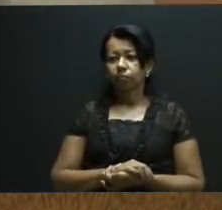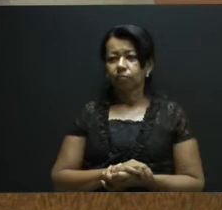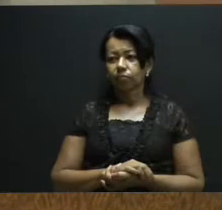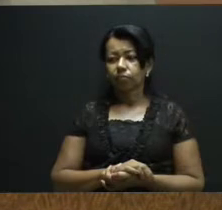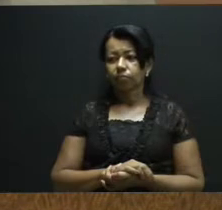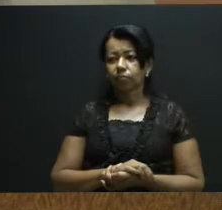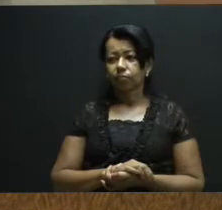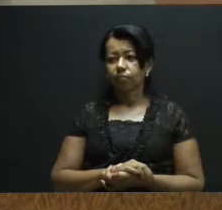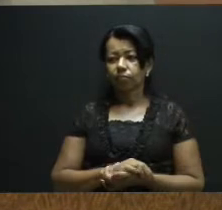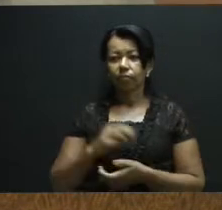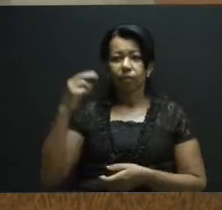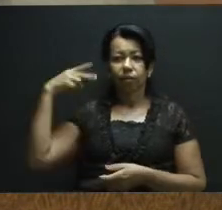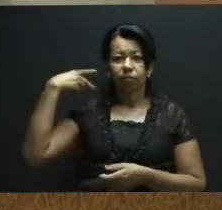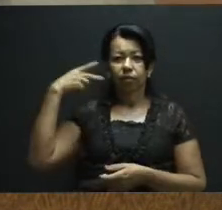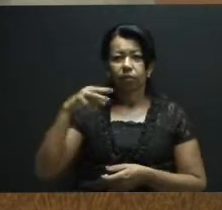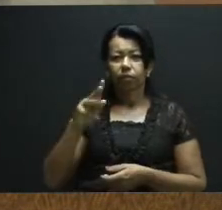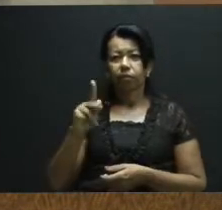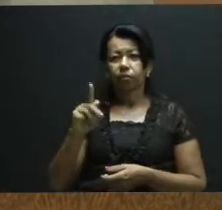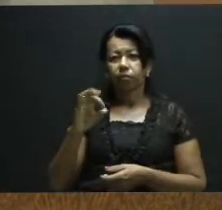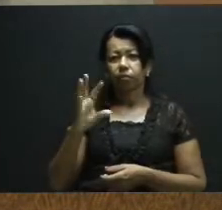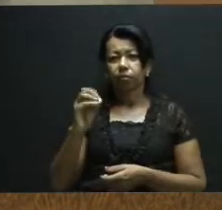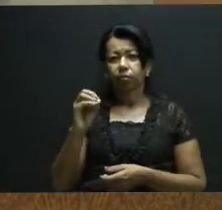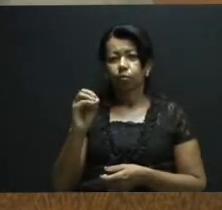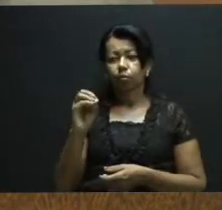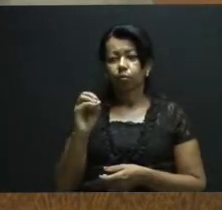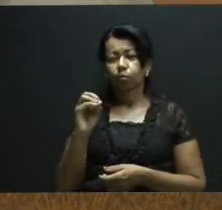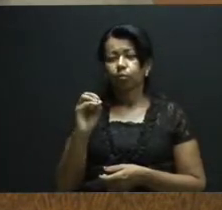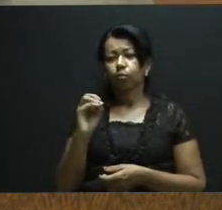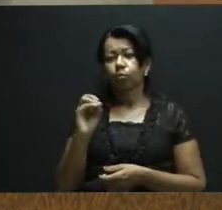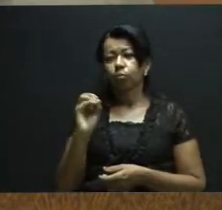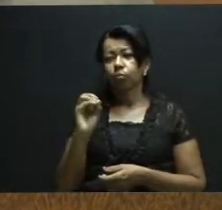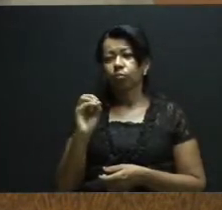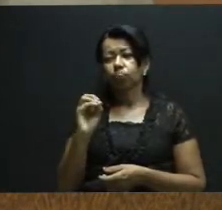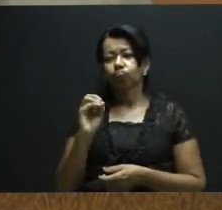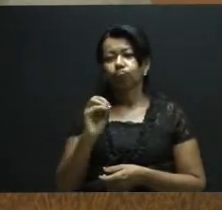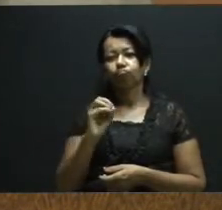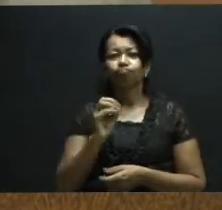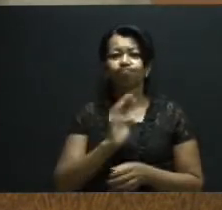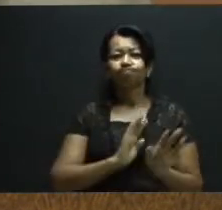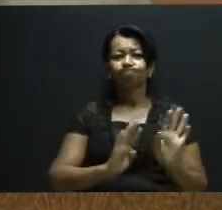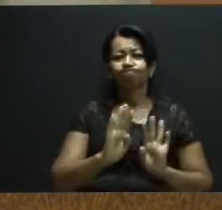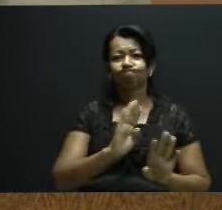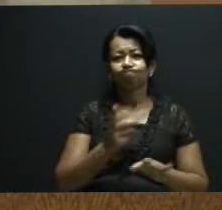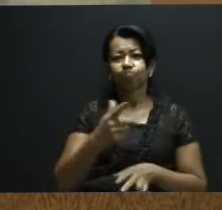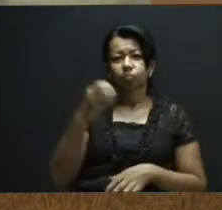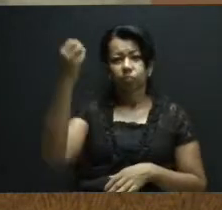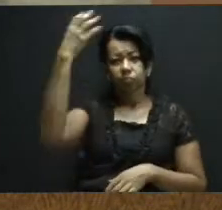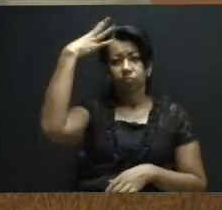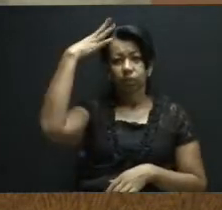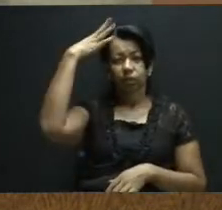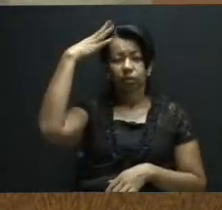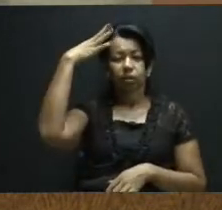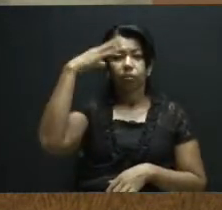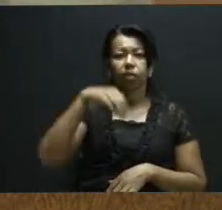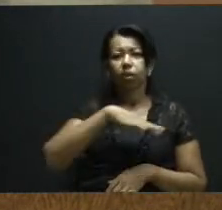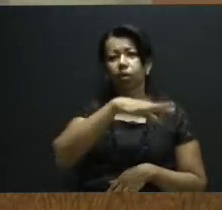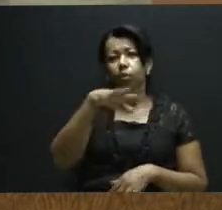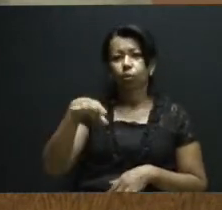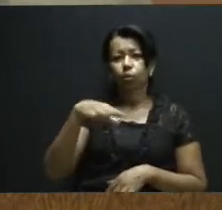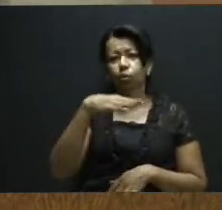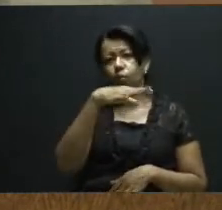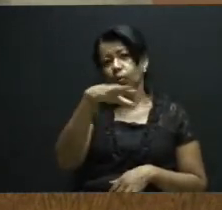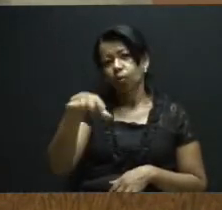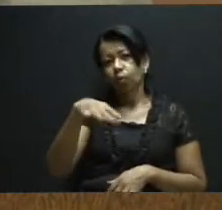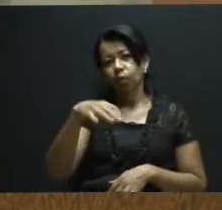o vereador wilson pinho dos reis manutenção na iluminação pública em toda extensão